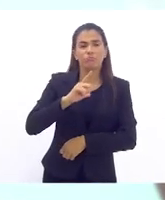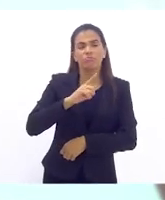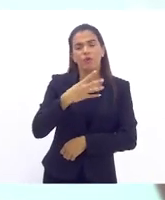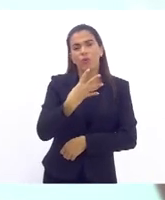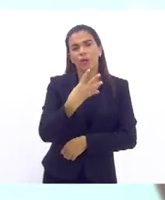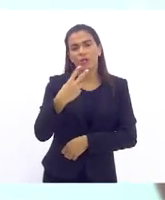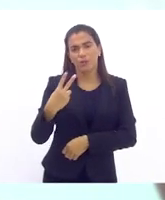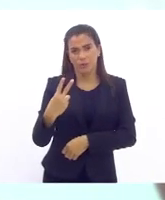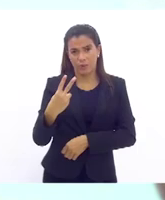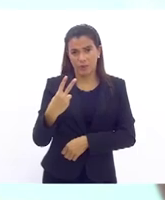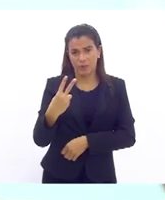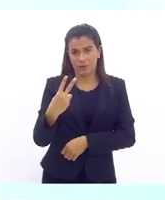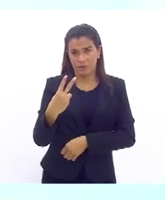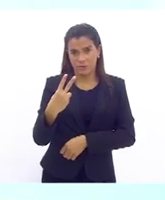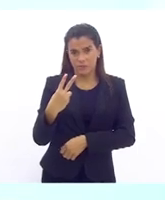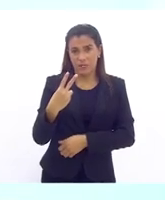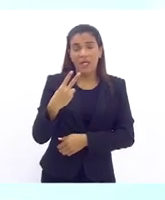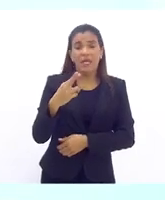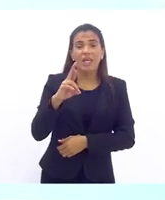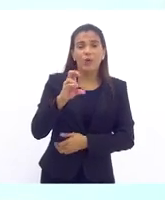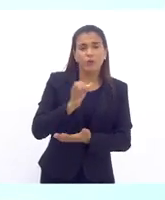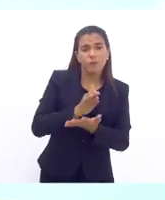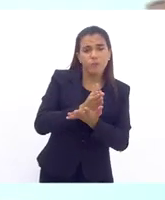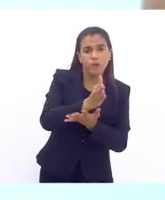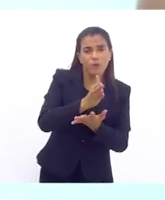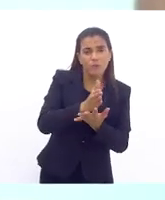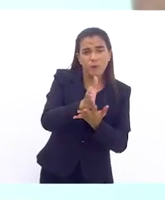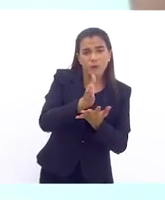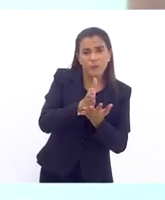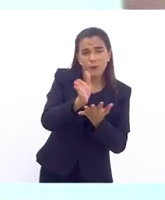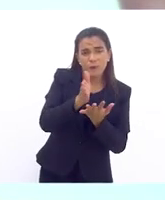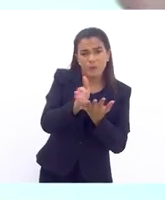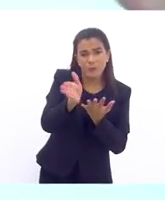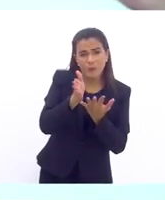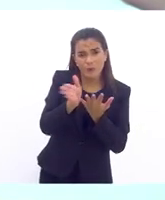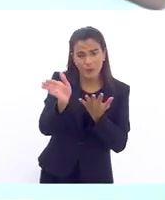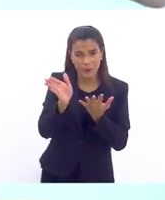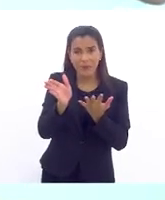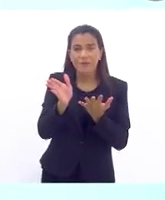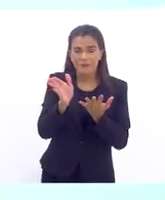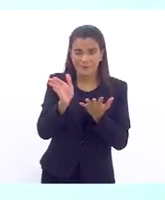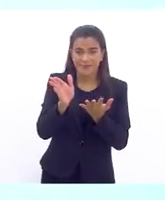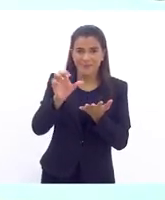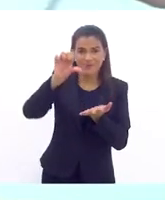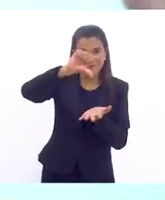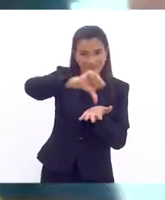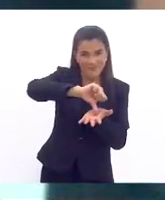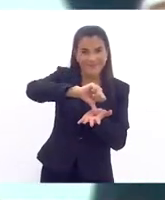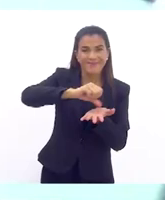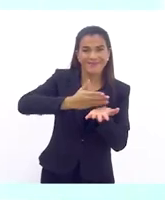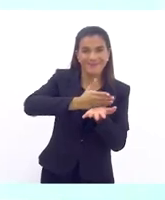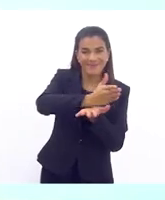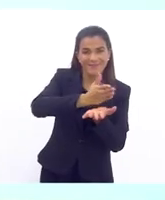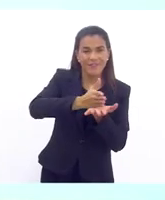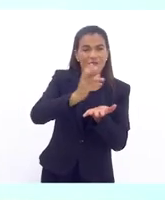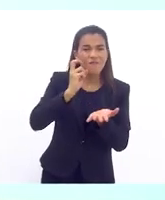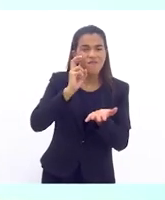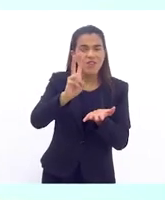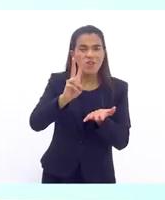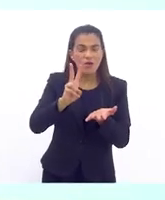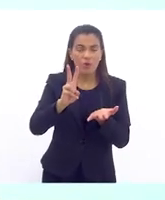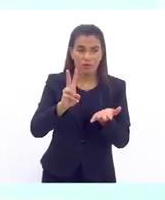rios que necessariamente cortam esse nosso ambiente Urbano infelizmente a gente viu sendo no início do ano